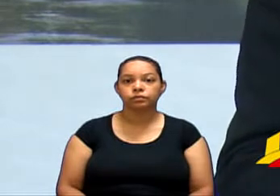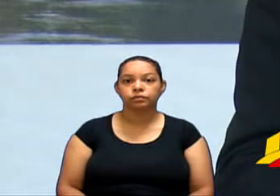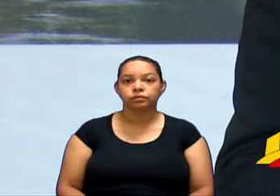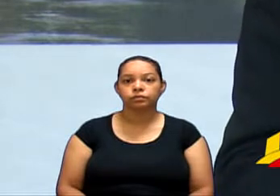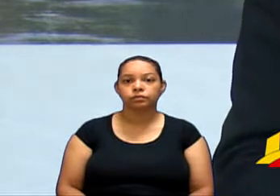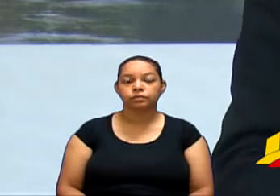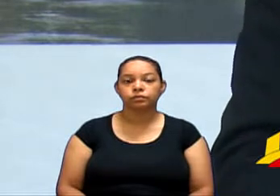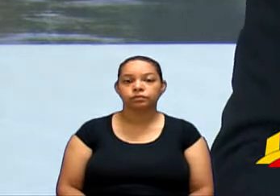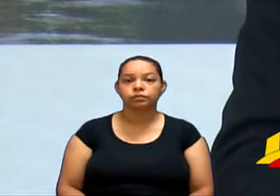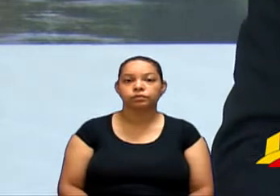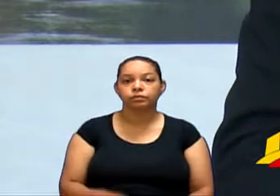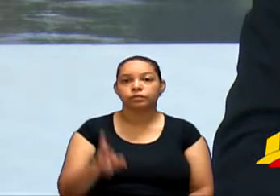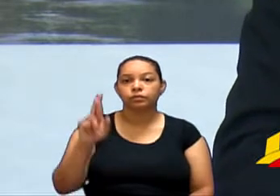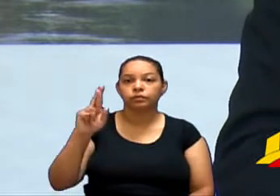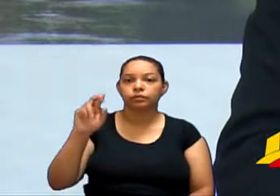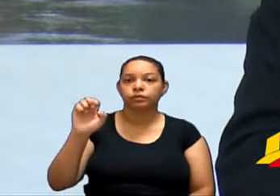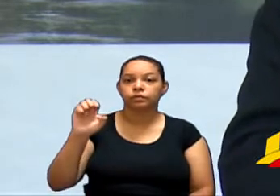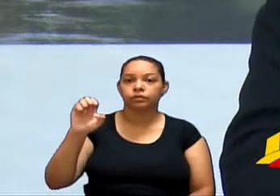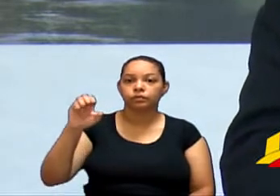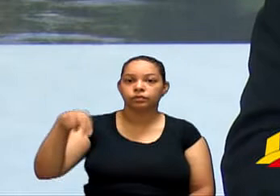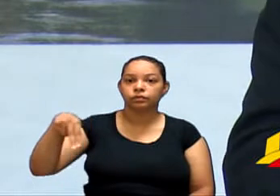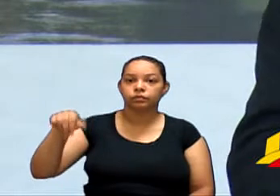é Renata